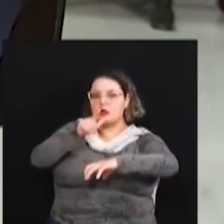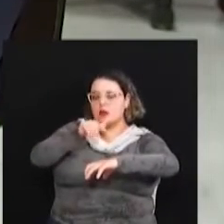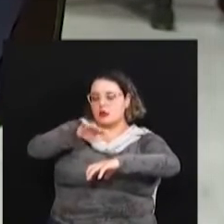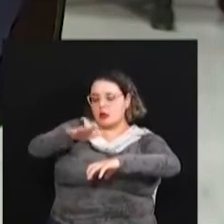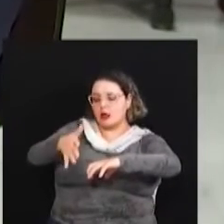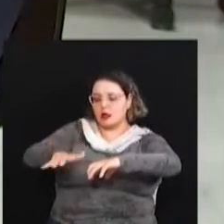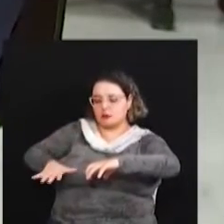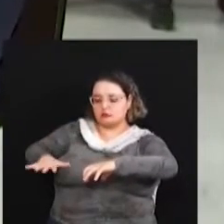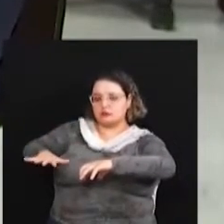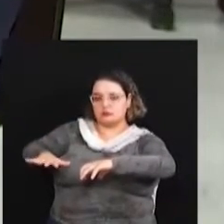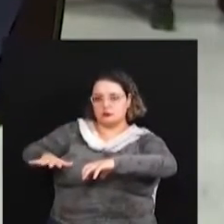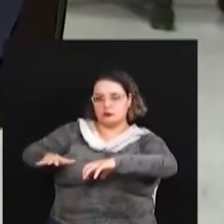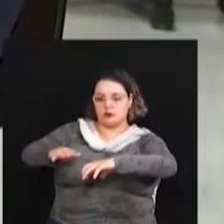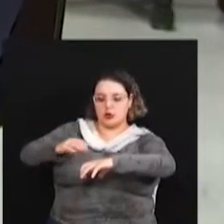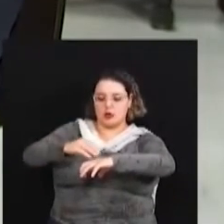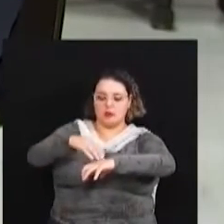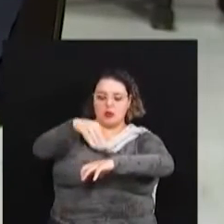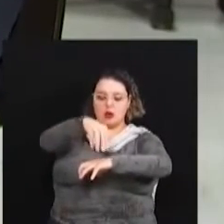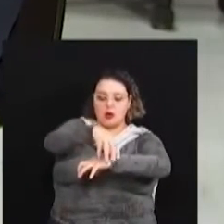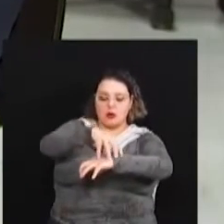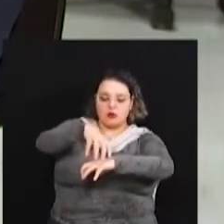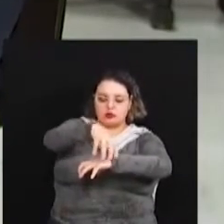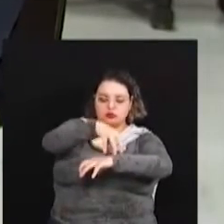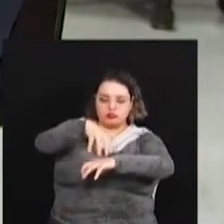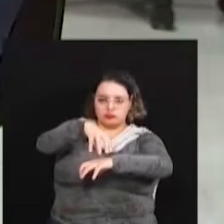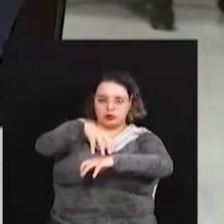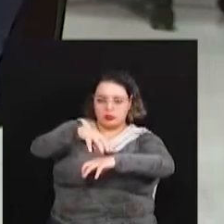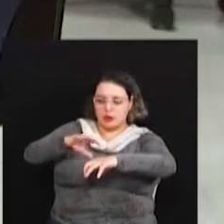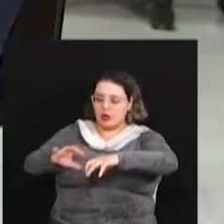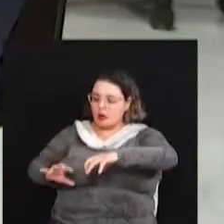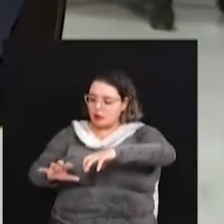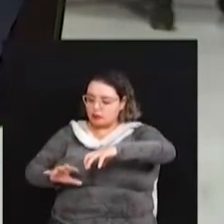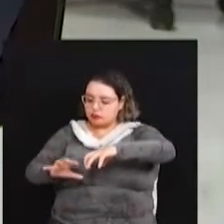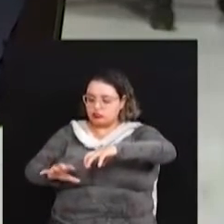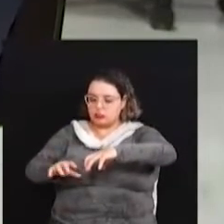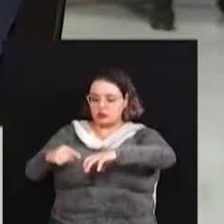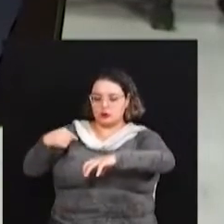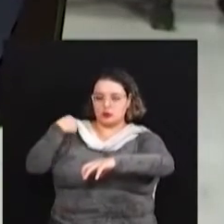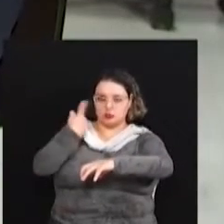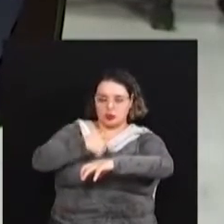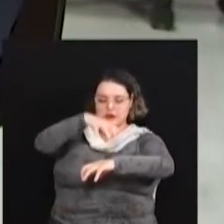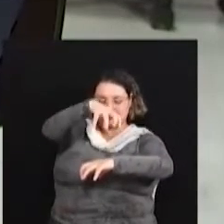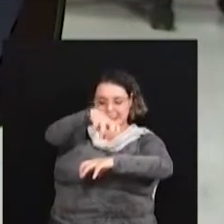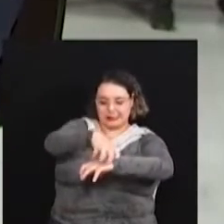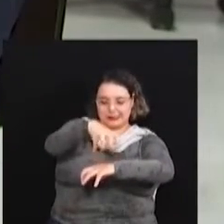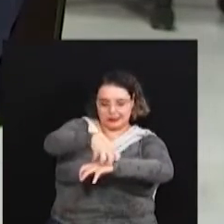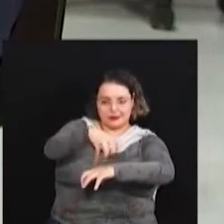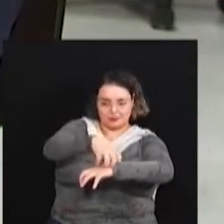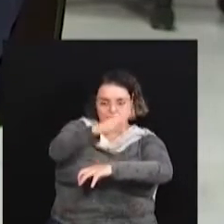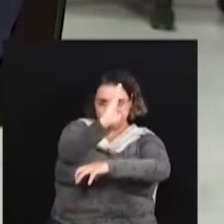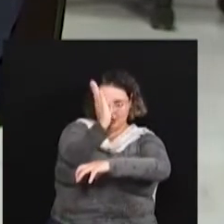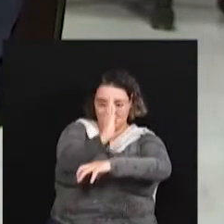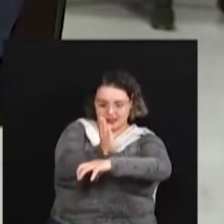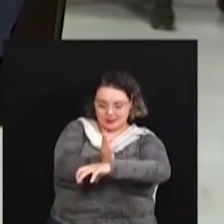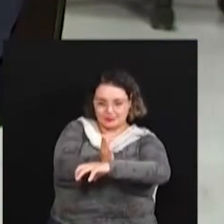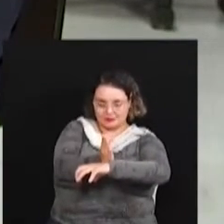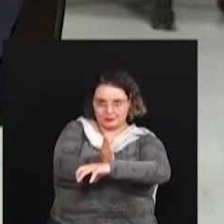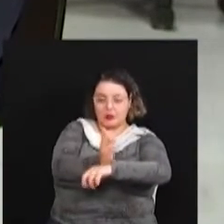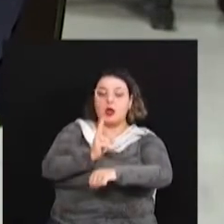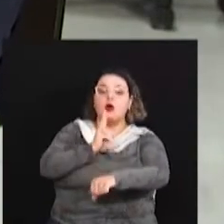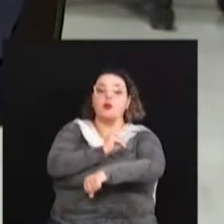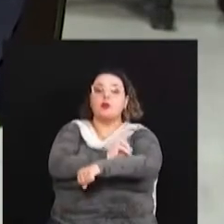do Pacífico, e a outra borda está no meio do Atlântico. Então, nós estamos bem no meio. O Brasil, então, é uma